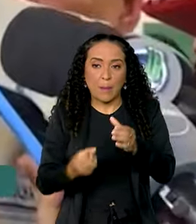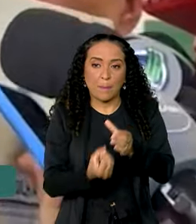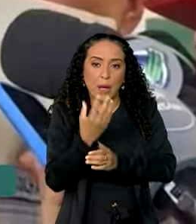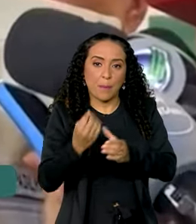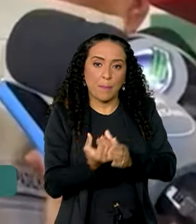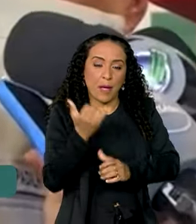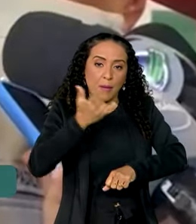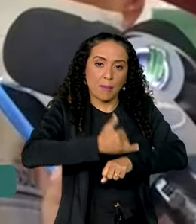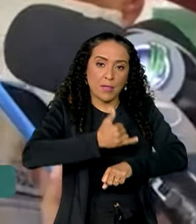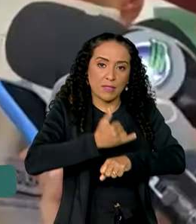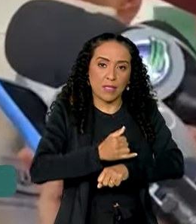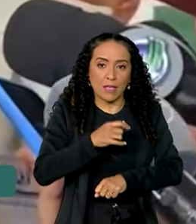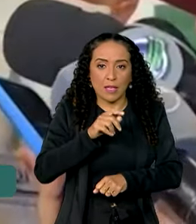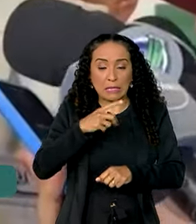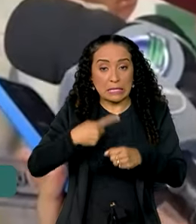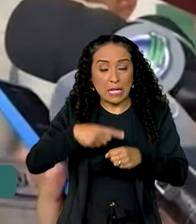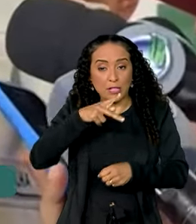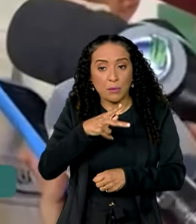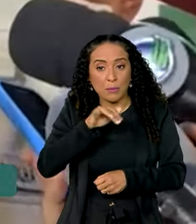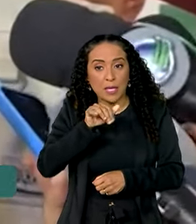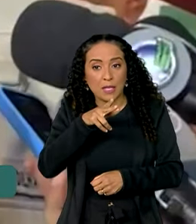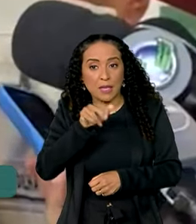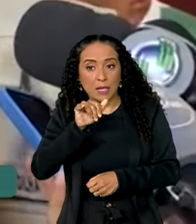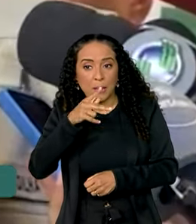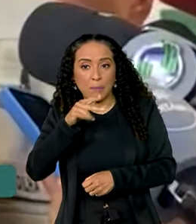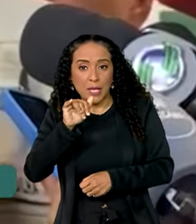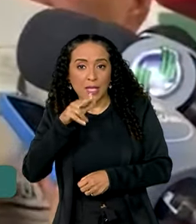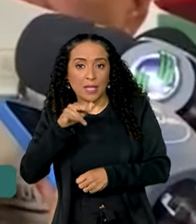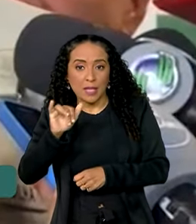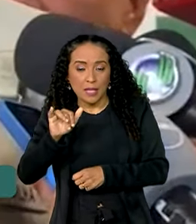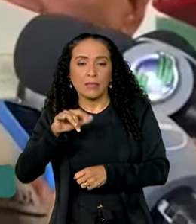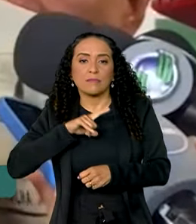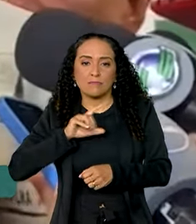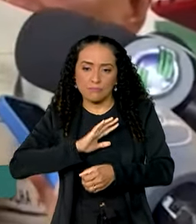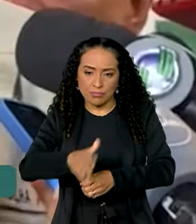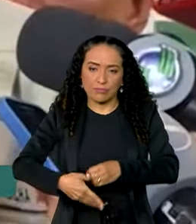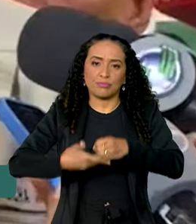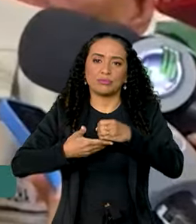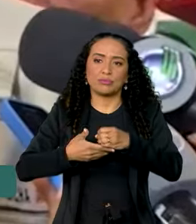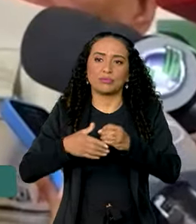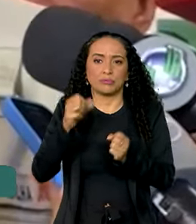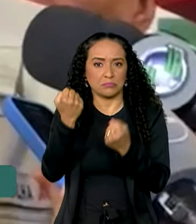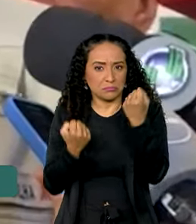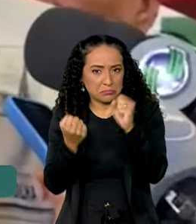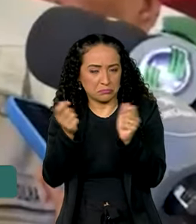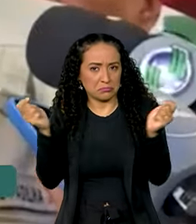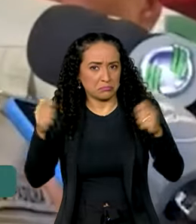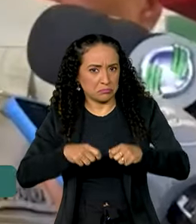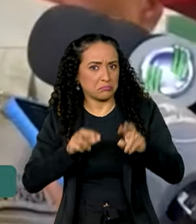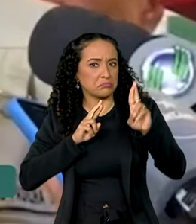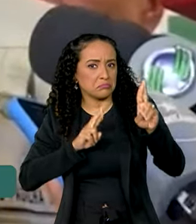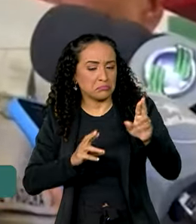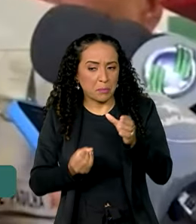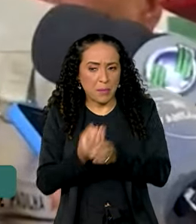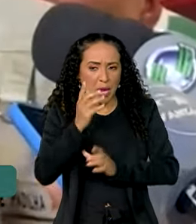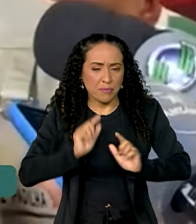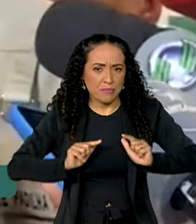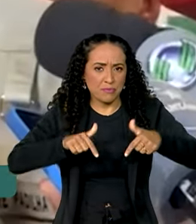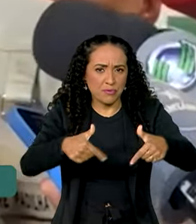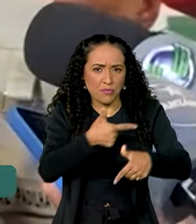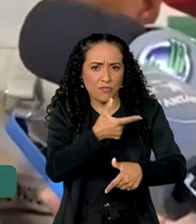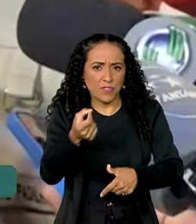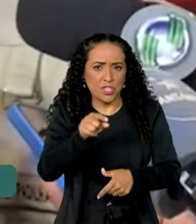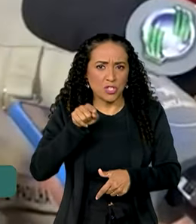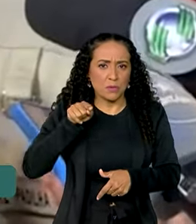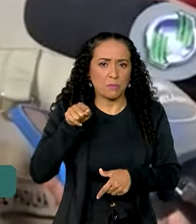Piripiri a possibilidade dessa energia renovável e sustentar a produção de uma Siderúrgica expectativa de geração de mais de